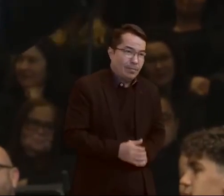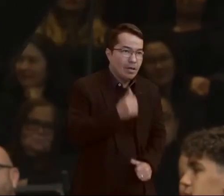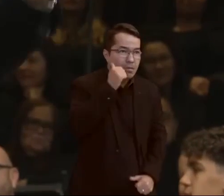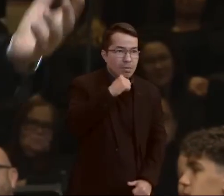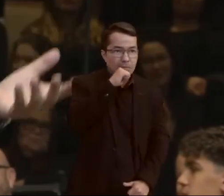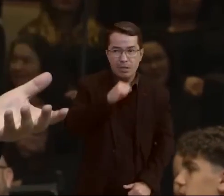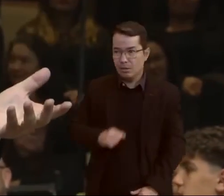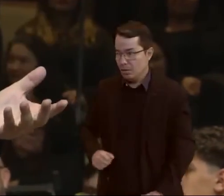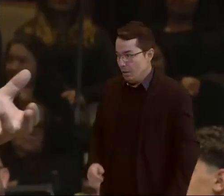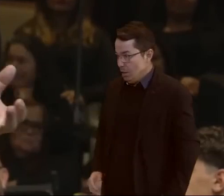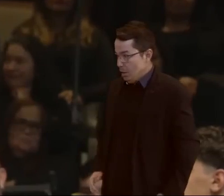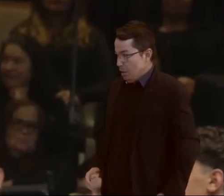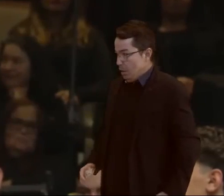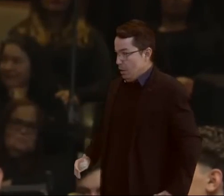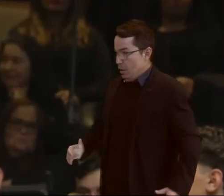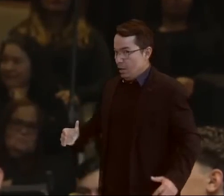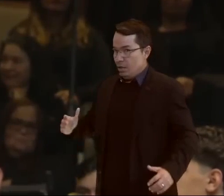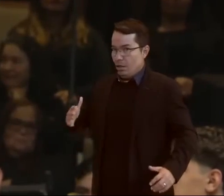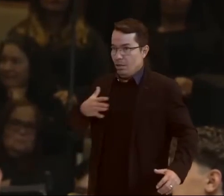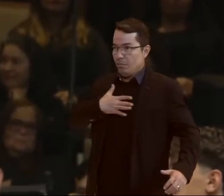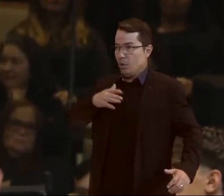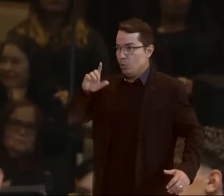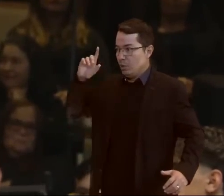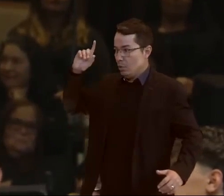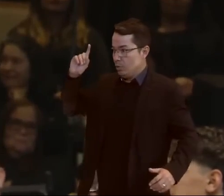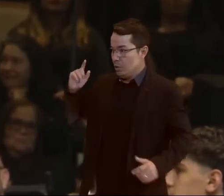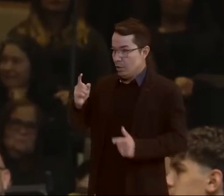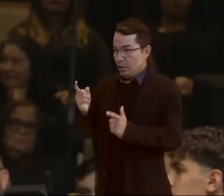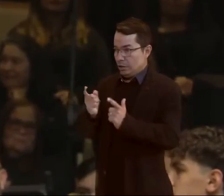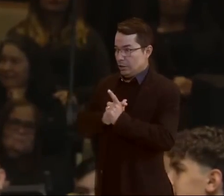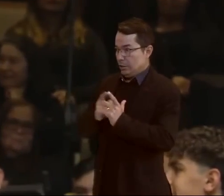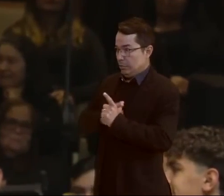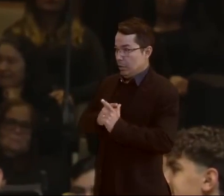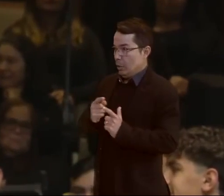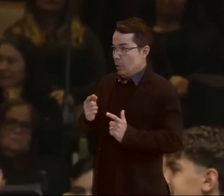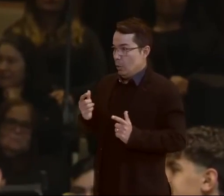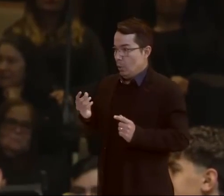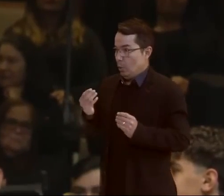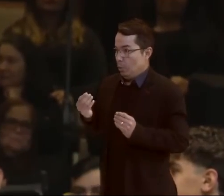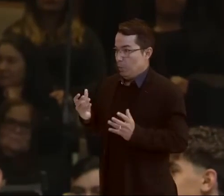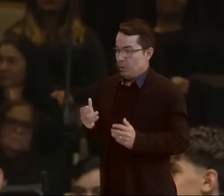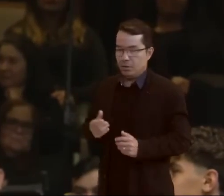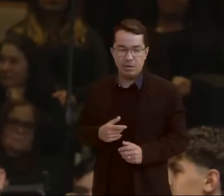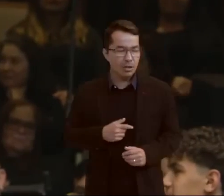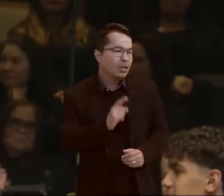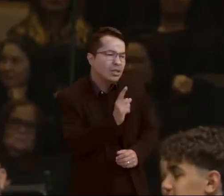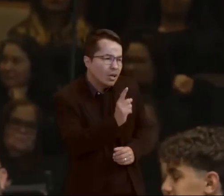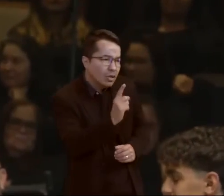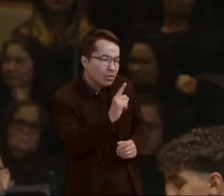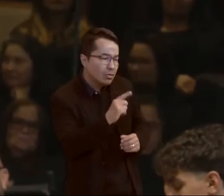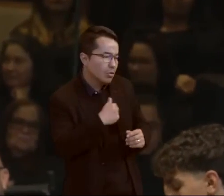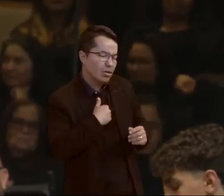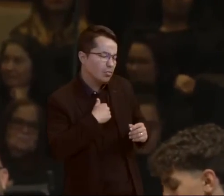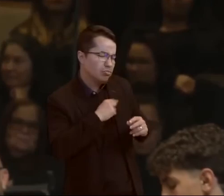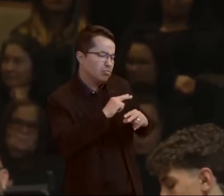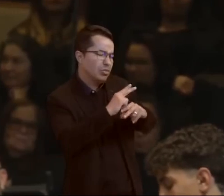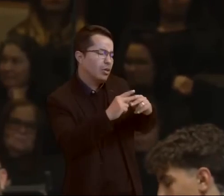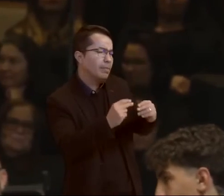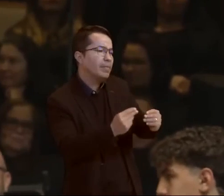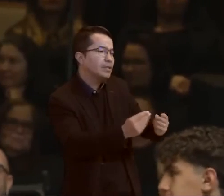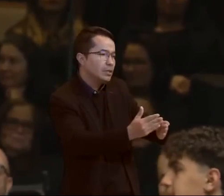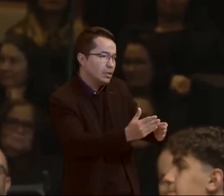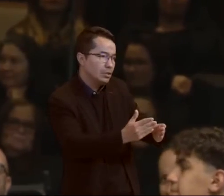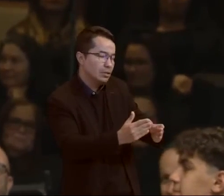Aí a minha mãe, meu Deus do céu, quanto eu devo? Vou pagar? Não, isso é um presente meu, mas eu estou falando para a senhora